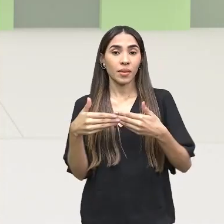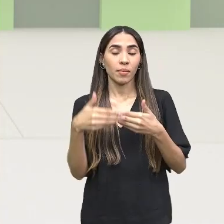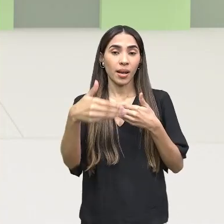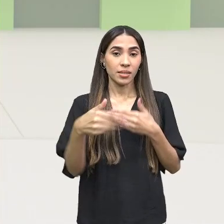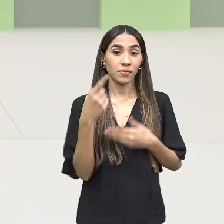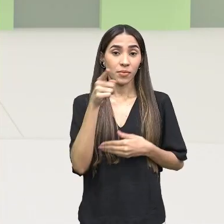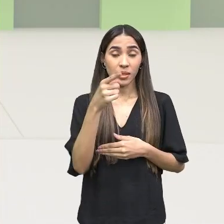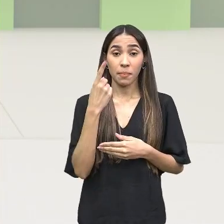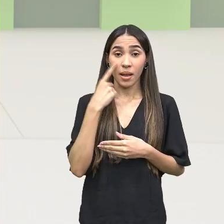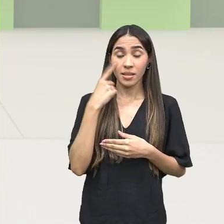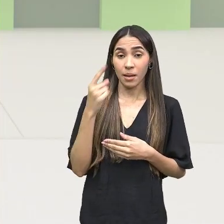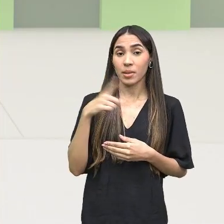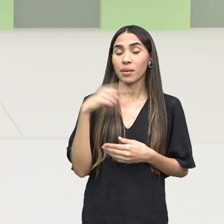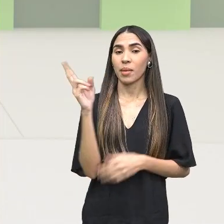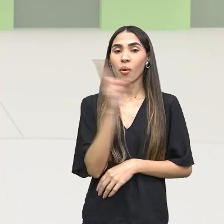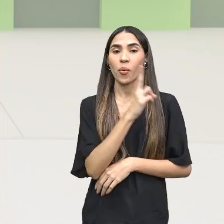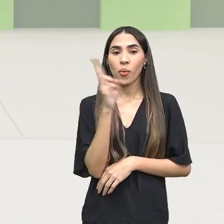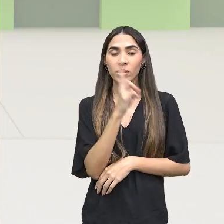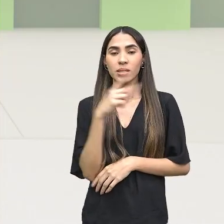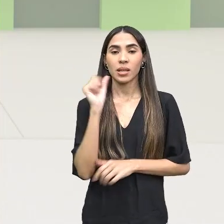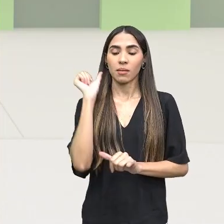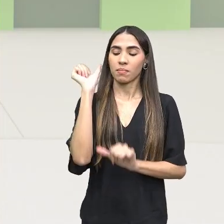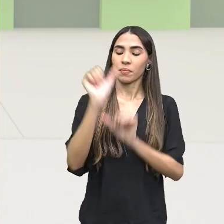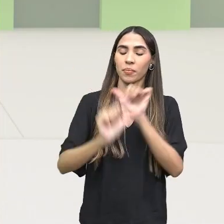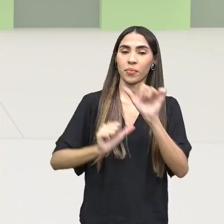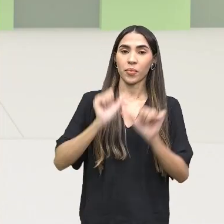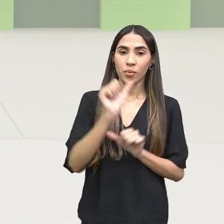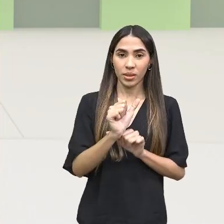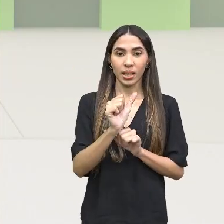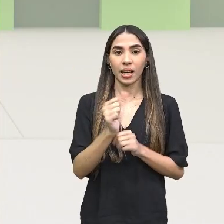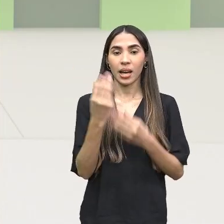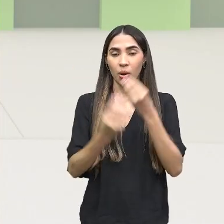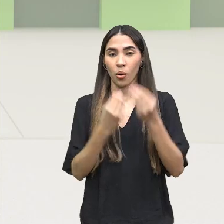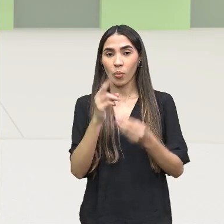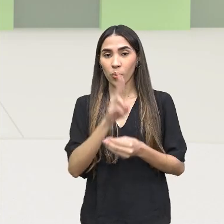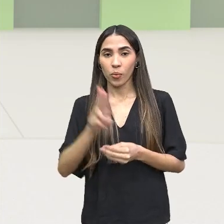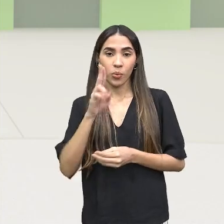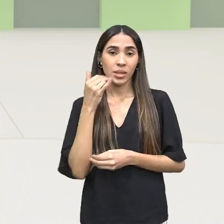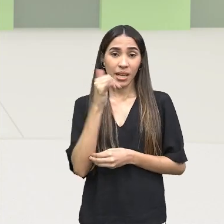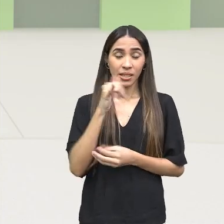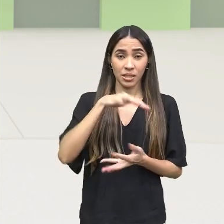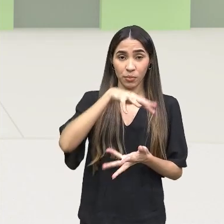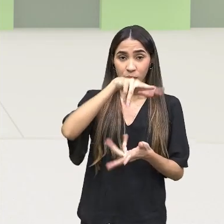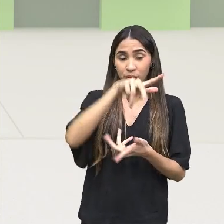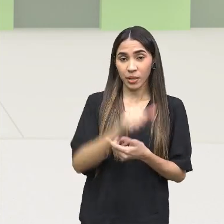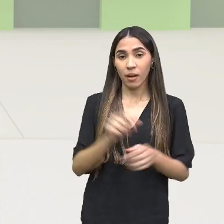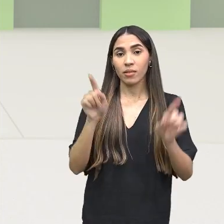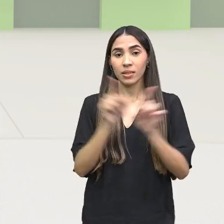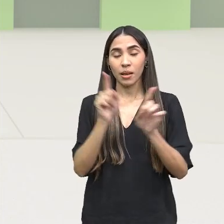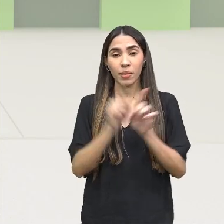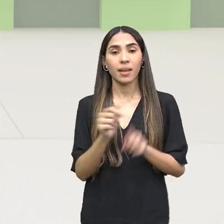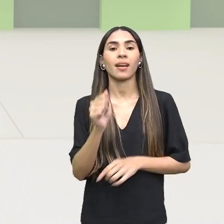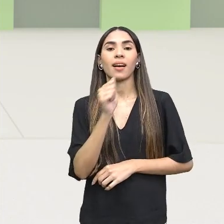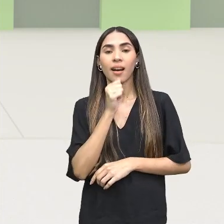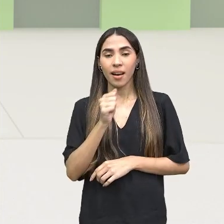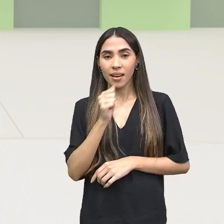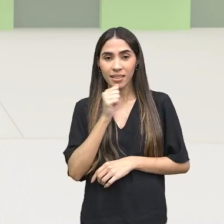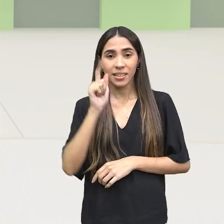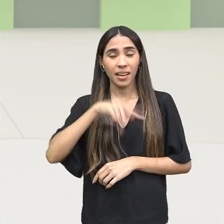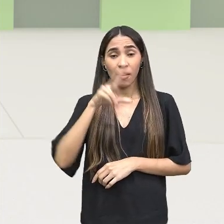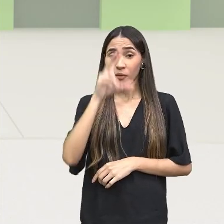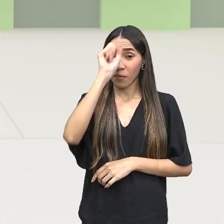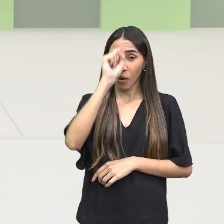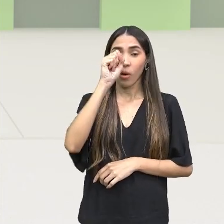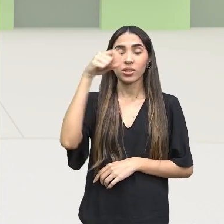gente observa que há uma necessidade da gente mudar a matriz energética mundial, que ainda é